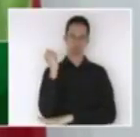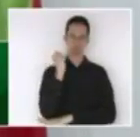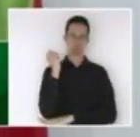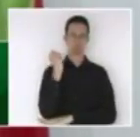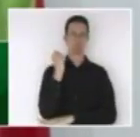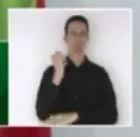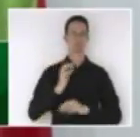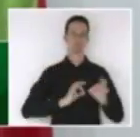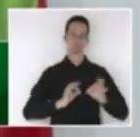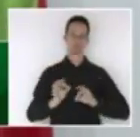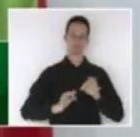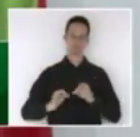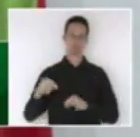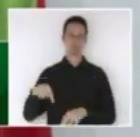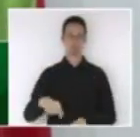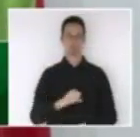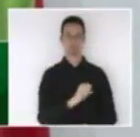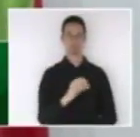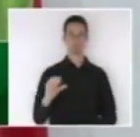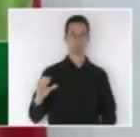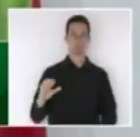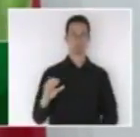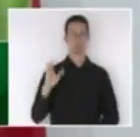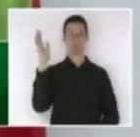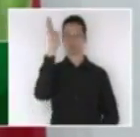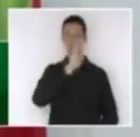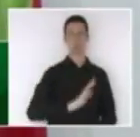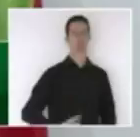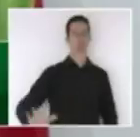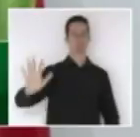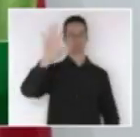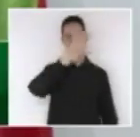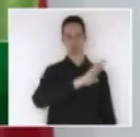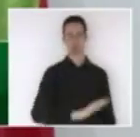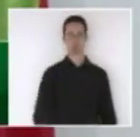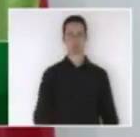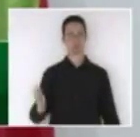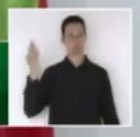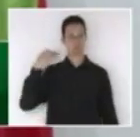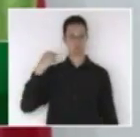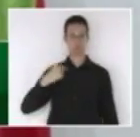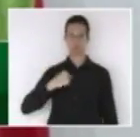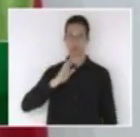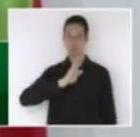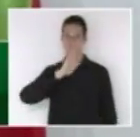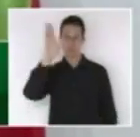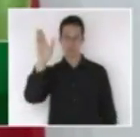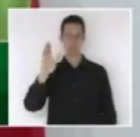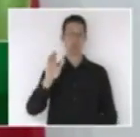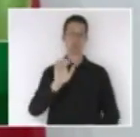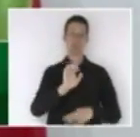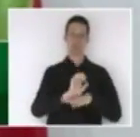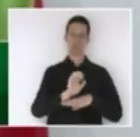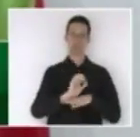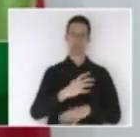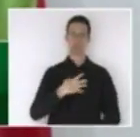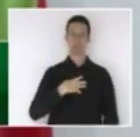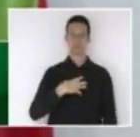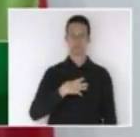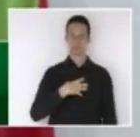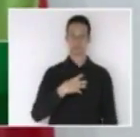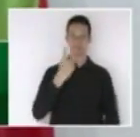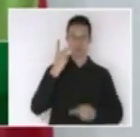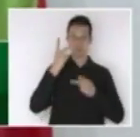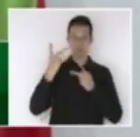no nosso estado e no nosso país. Eu estive lá na Bahia, no oeste da Bahia, uns dias atrás, visitando minha filha. Lá